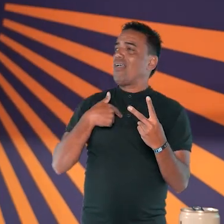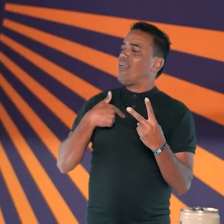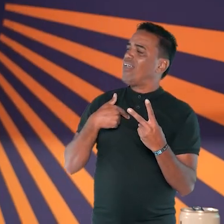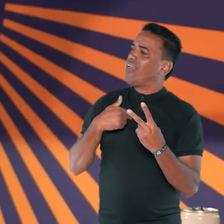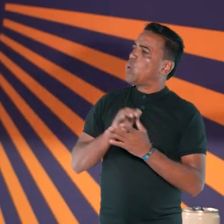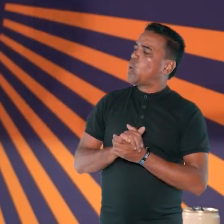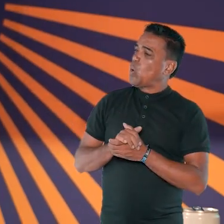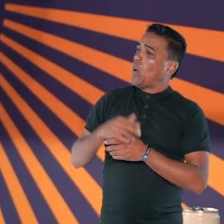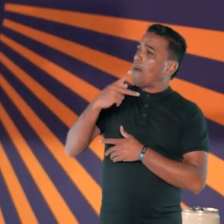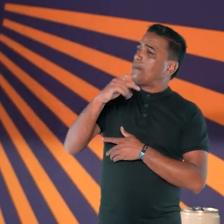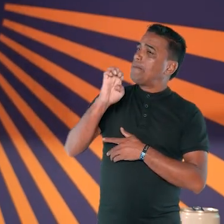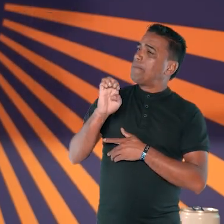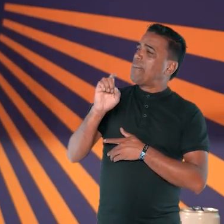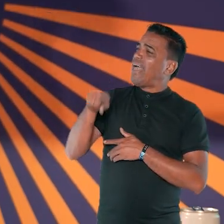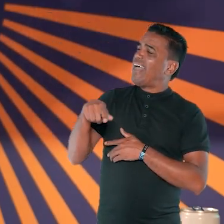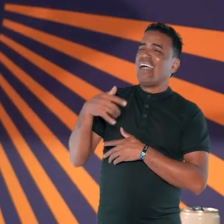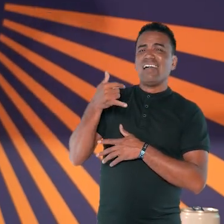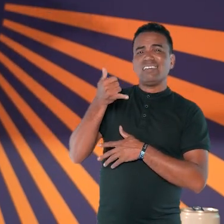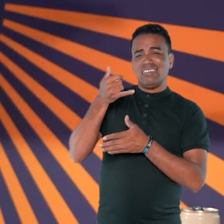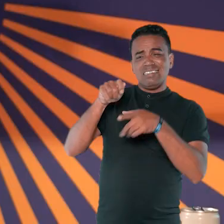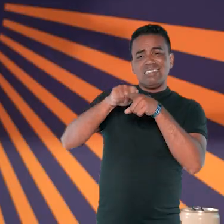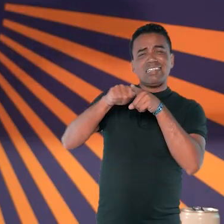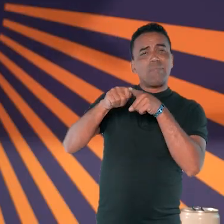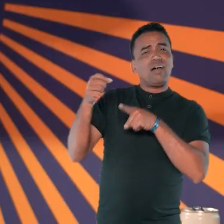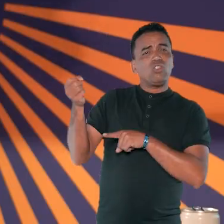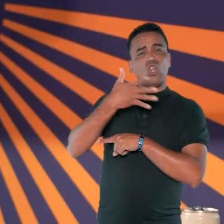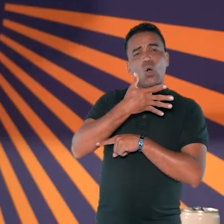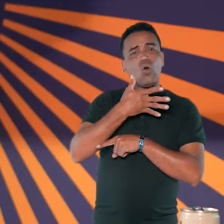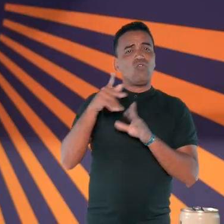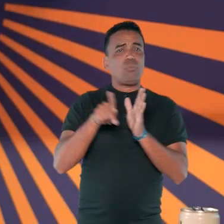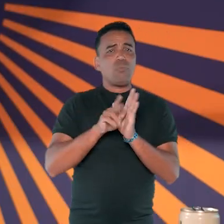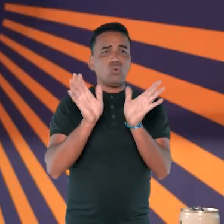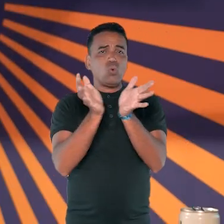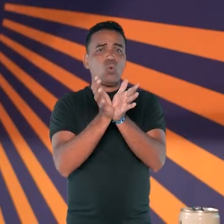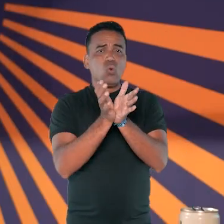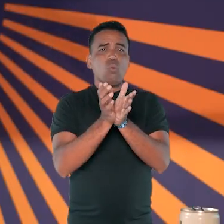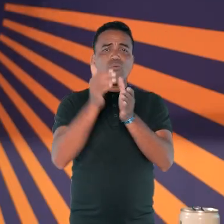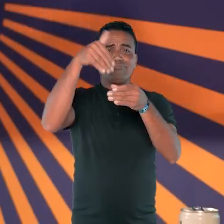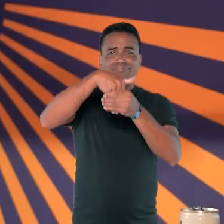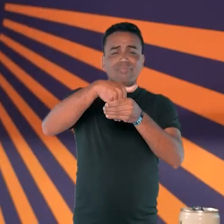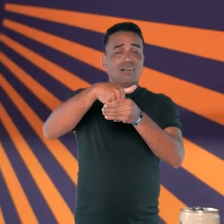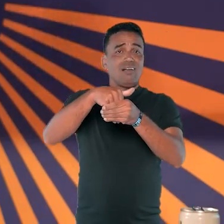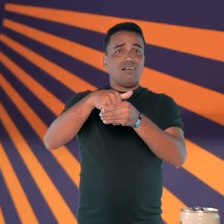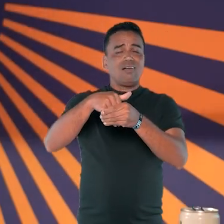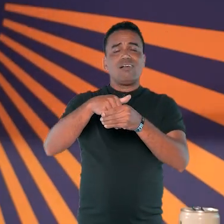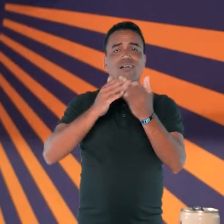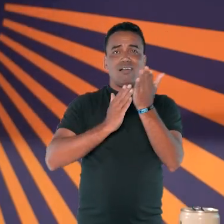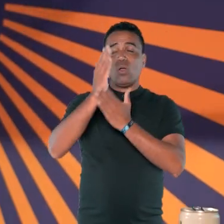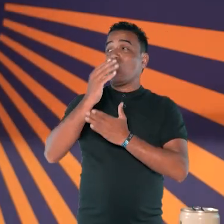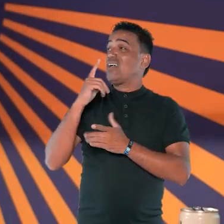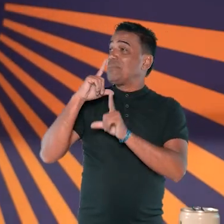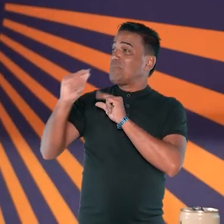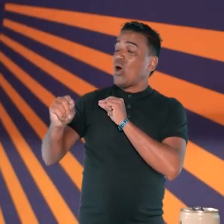que eu não me aguento nesse sapato, que eu comprei sapato novo para a posse da Constituinte, então acho melhor a gente ir embora e pegar